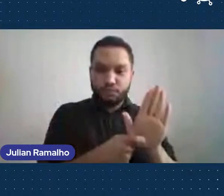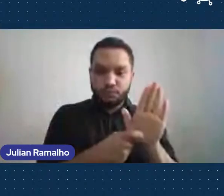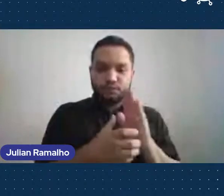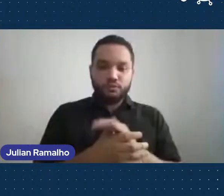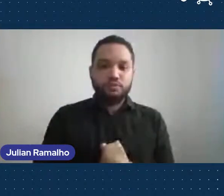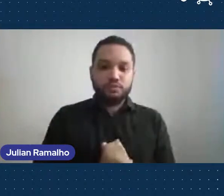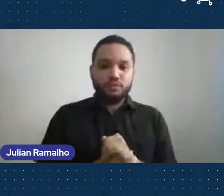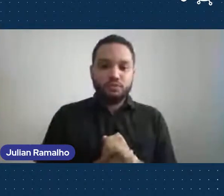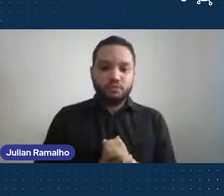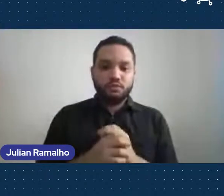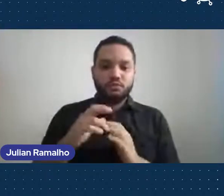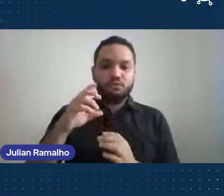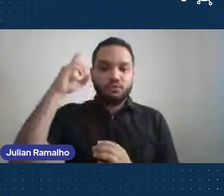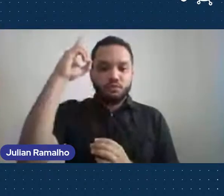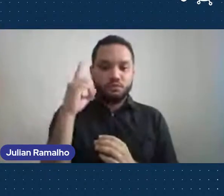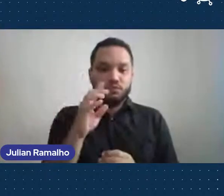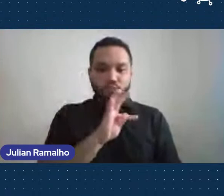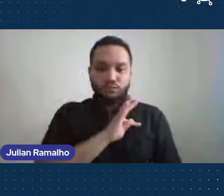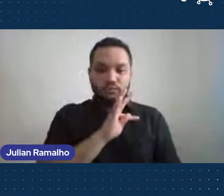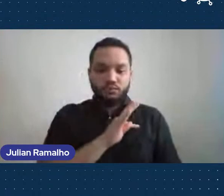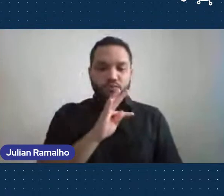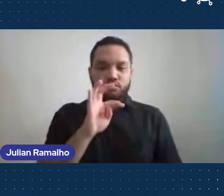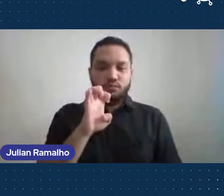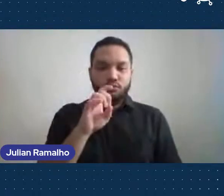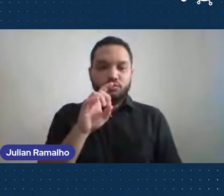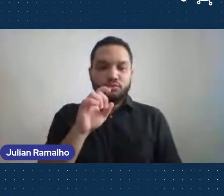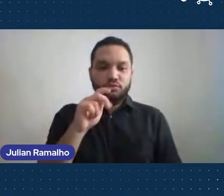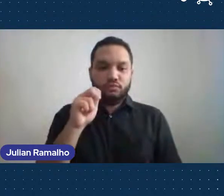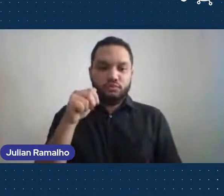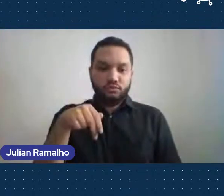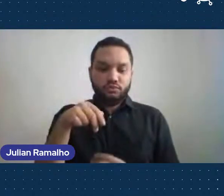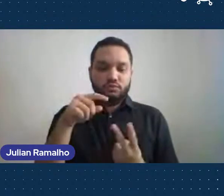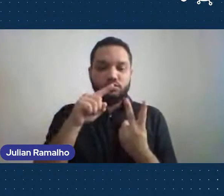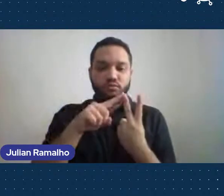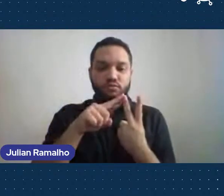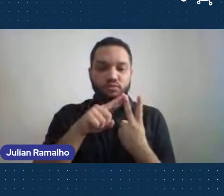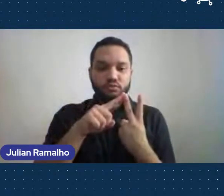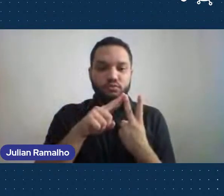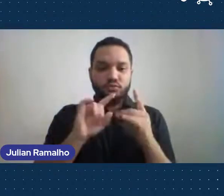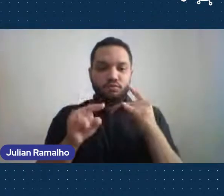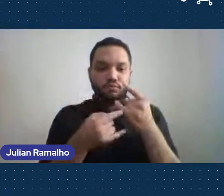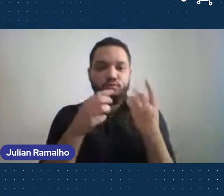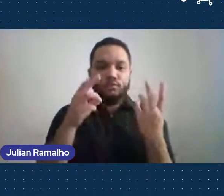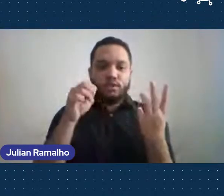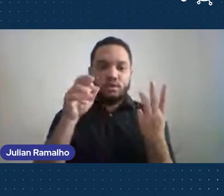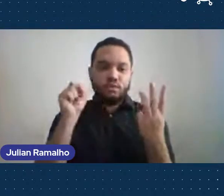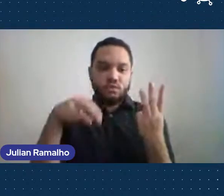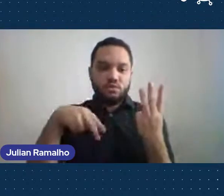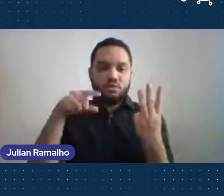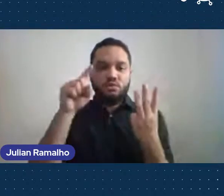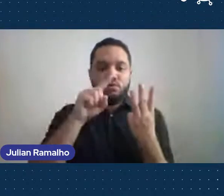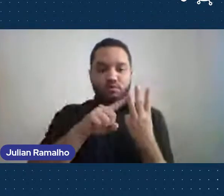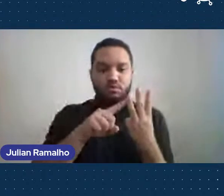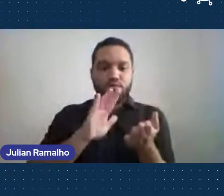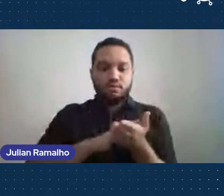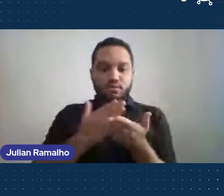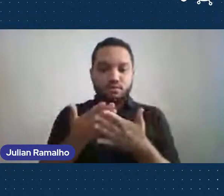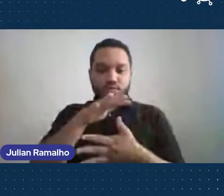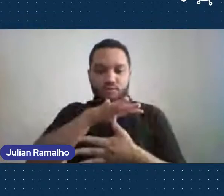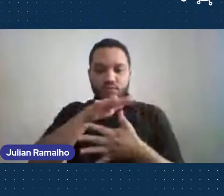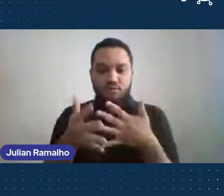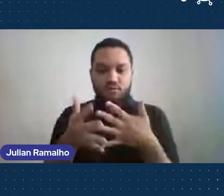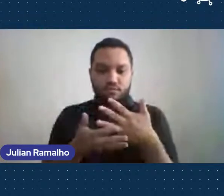Na direção técnica, a gente tem o Edvander Pires. Na supervisão de live stream, o Emerson. E contamos com os intérpretes de